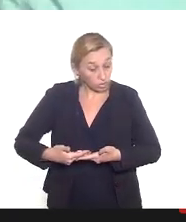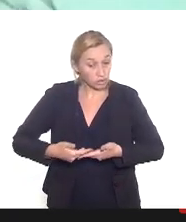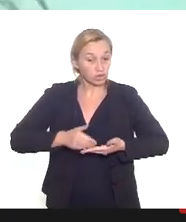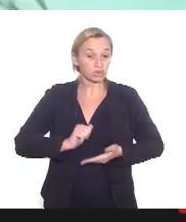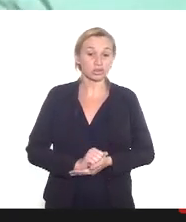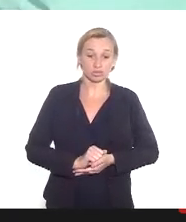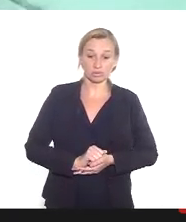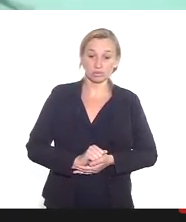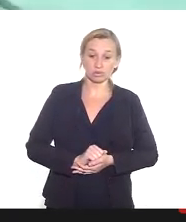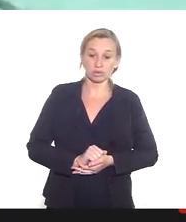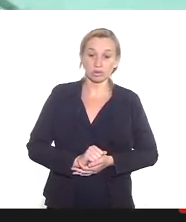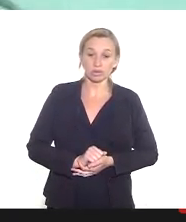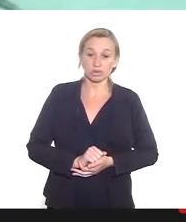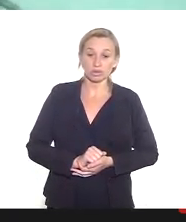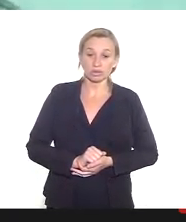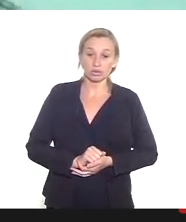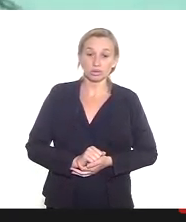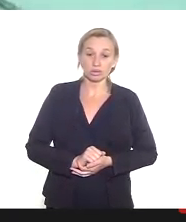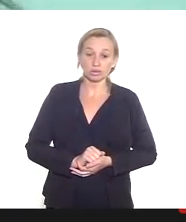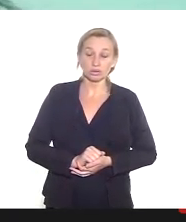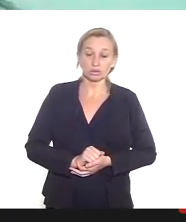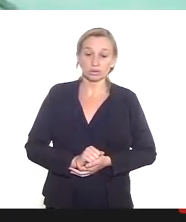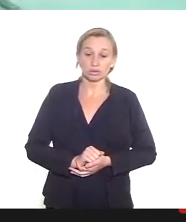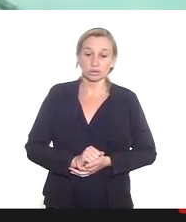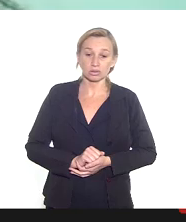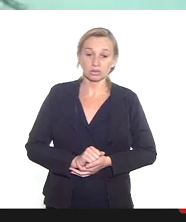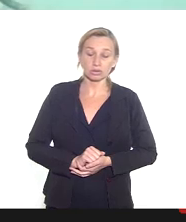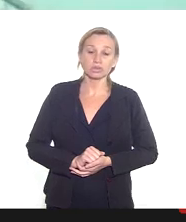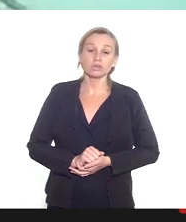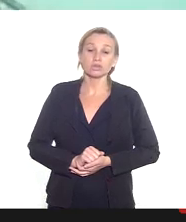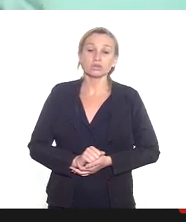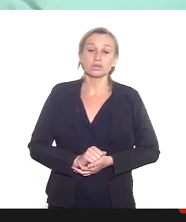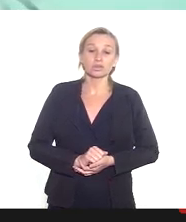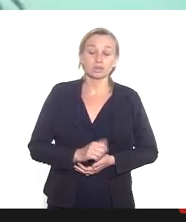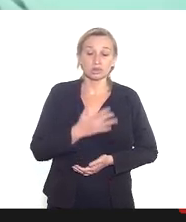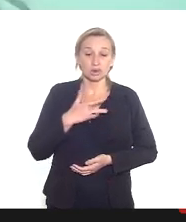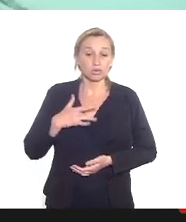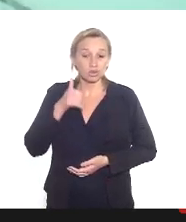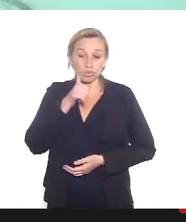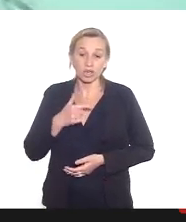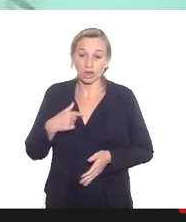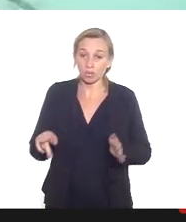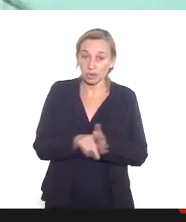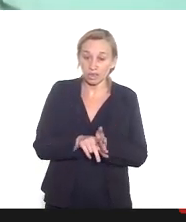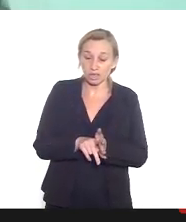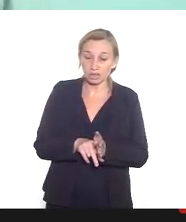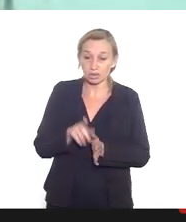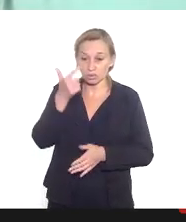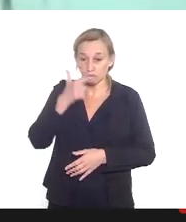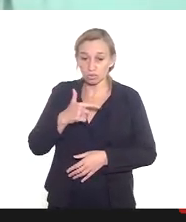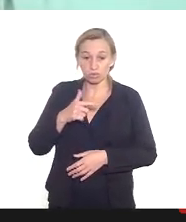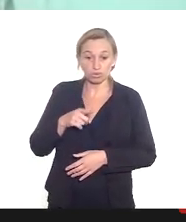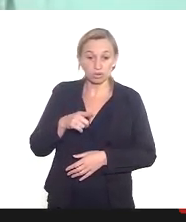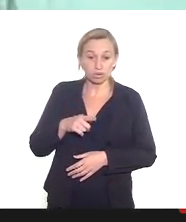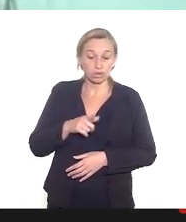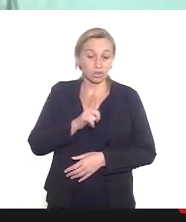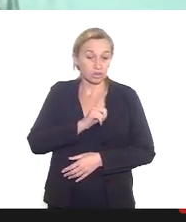né porque foi dado a gerência de área técnica de saúde da mulher na qual faz parte sou gerente